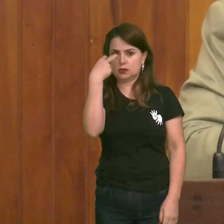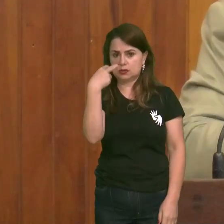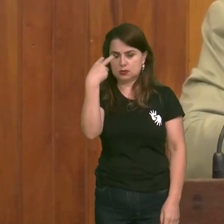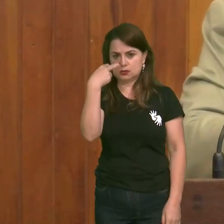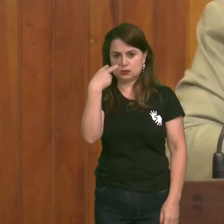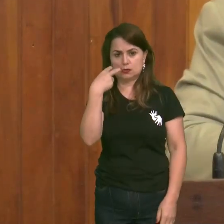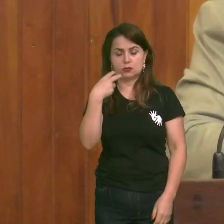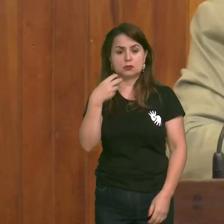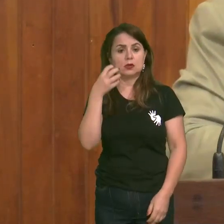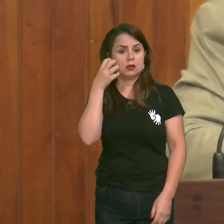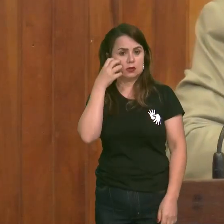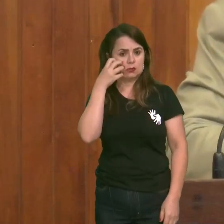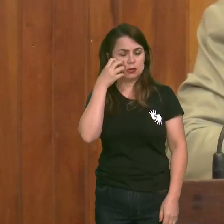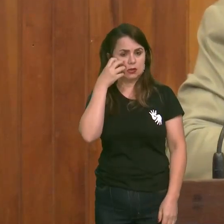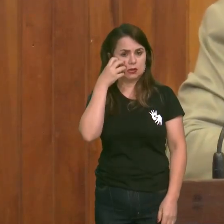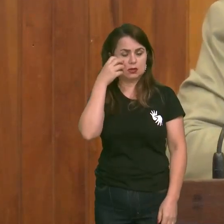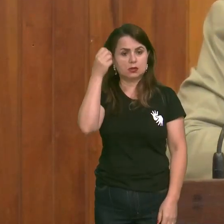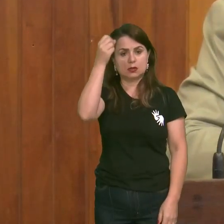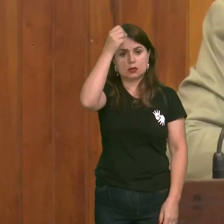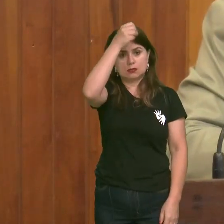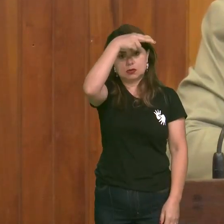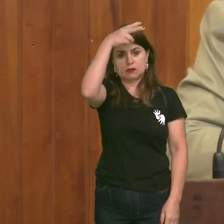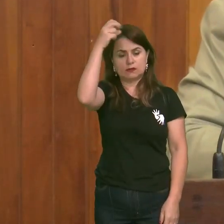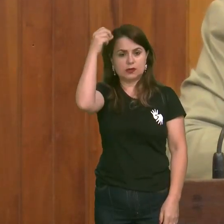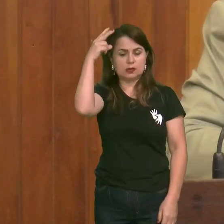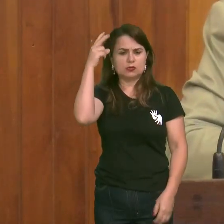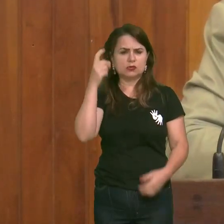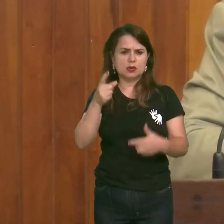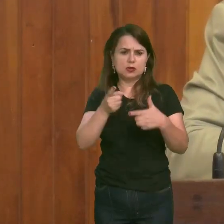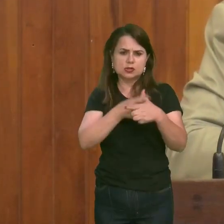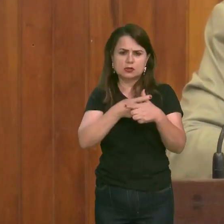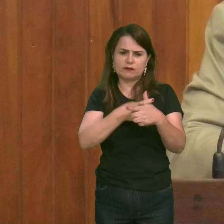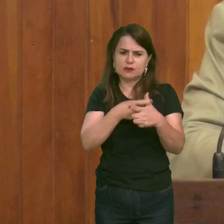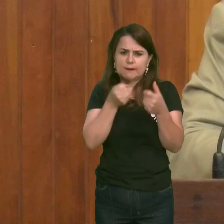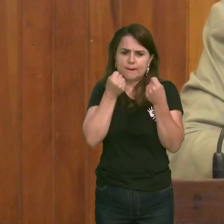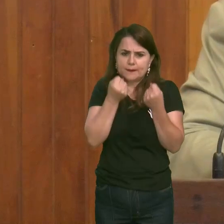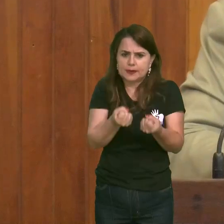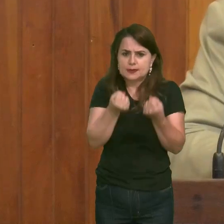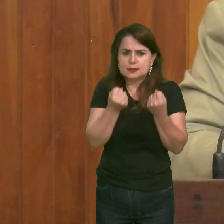ele entregou a prefeitura com uma dívida de 300 milhões